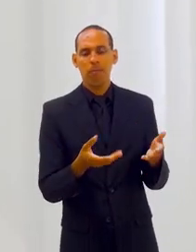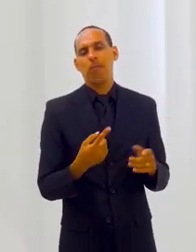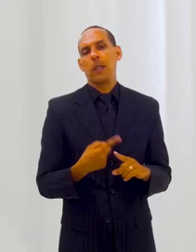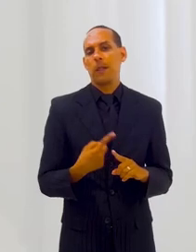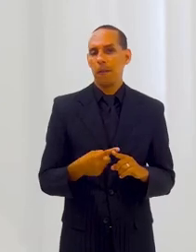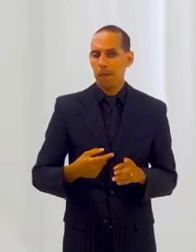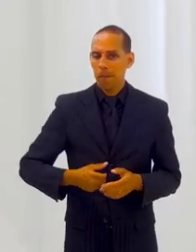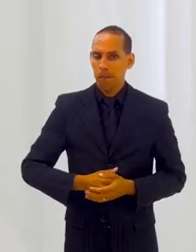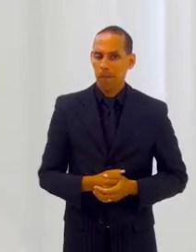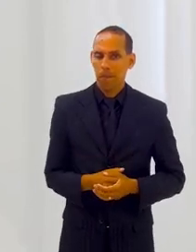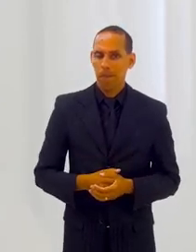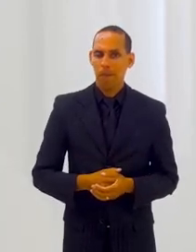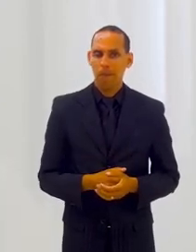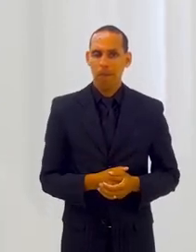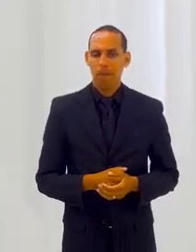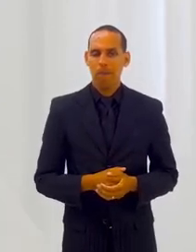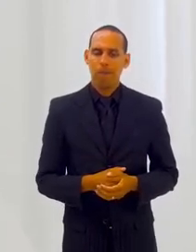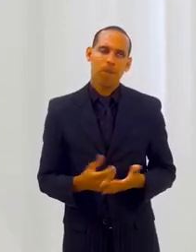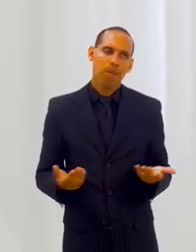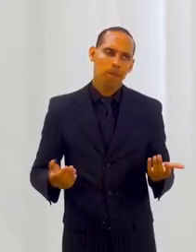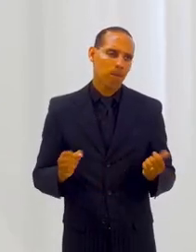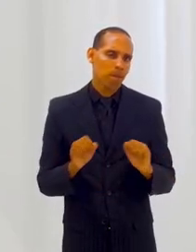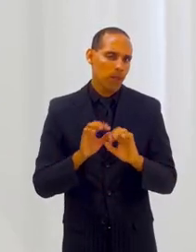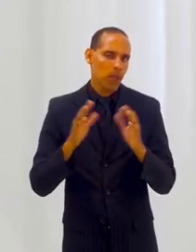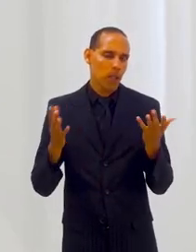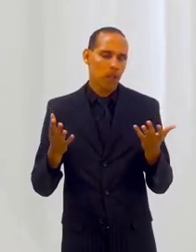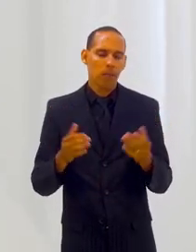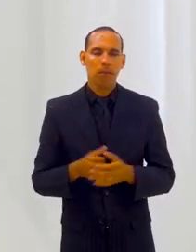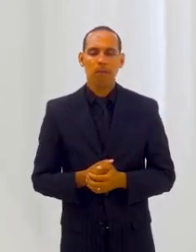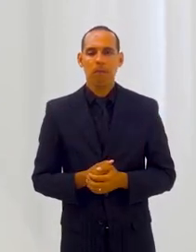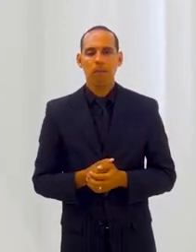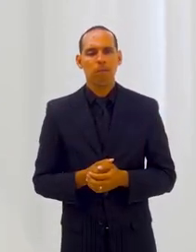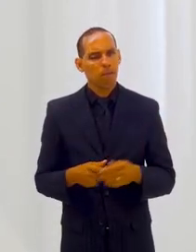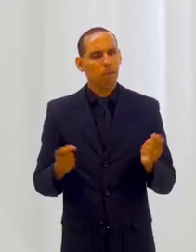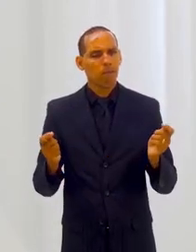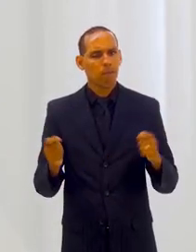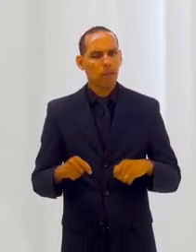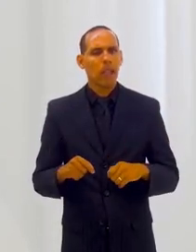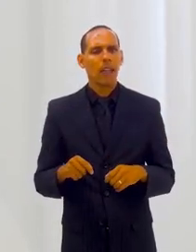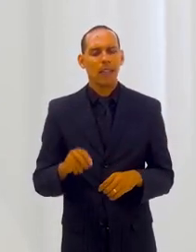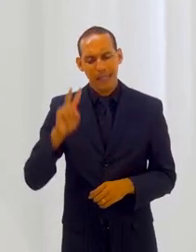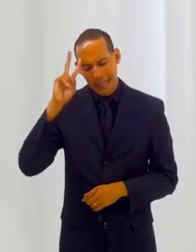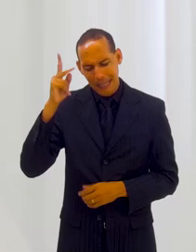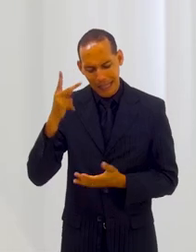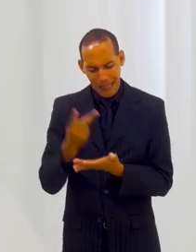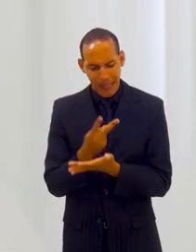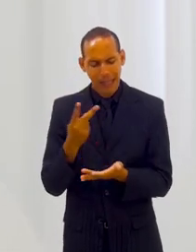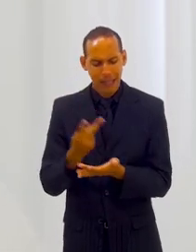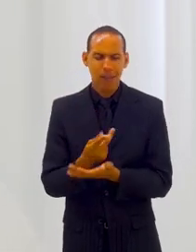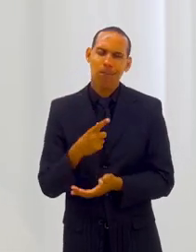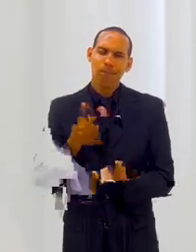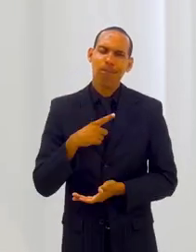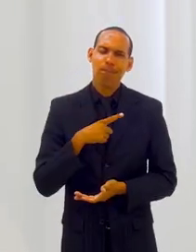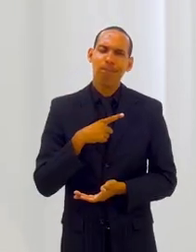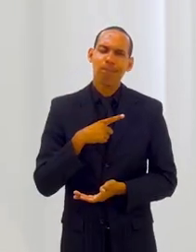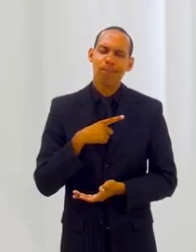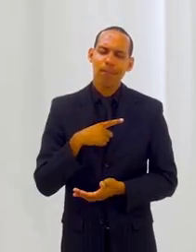porque, claro que a possibilidade de errar é